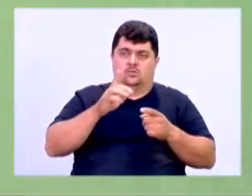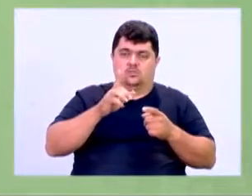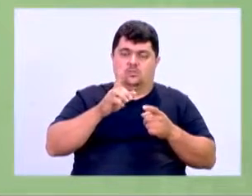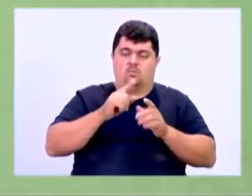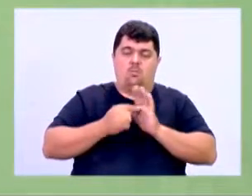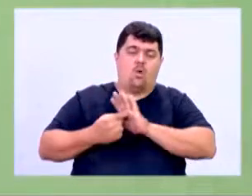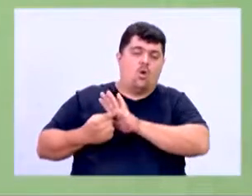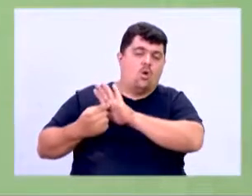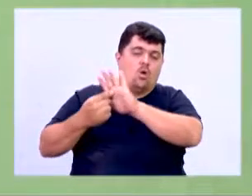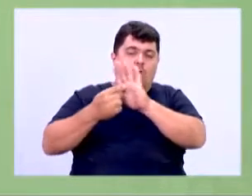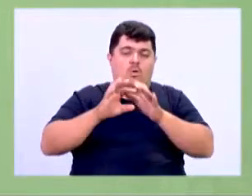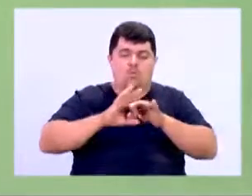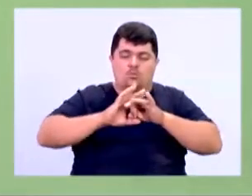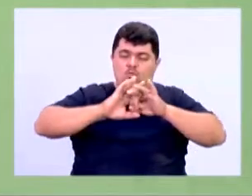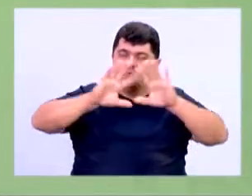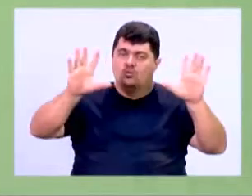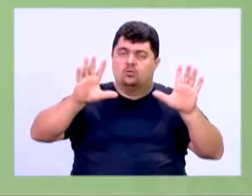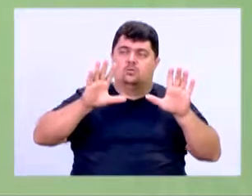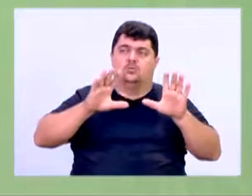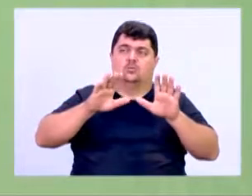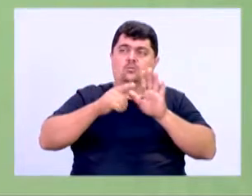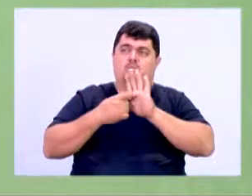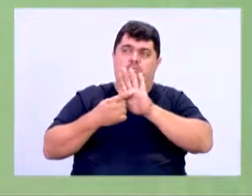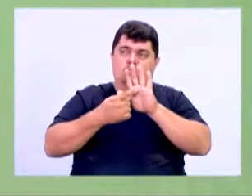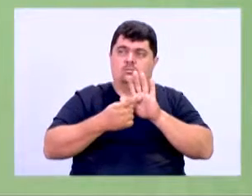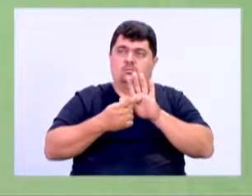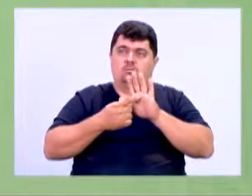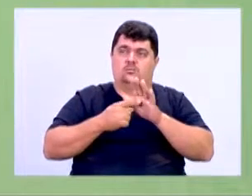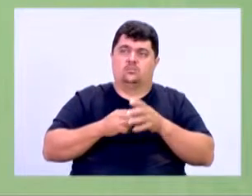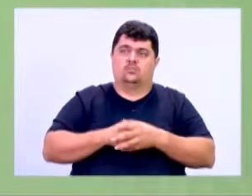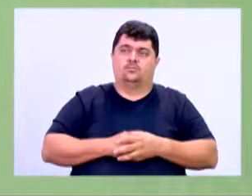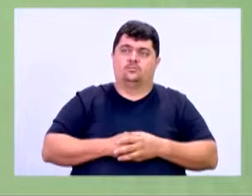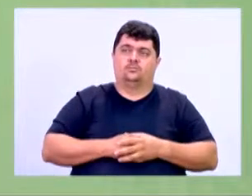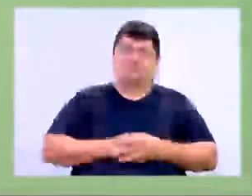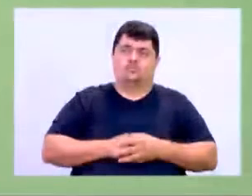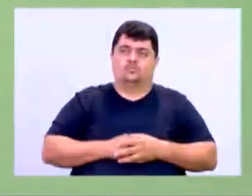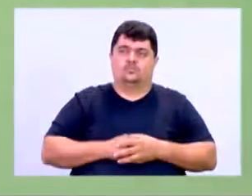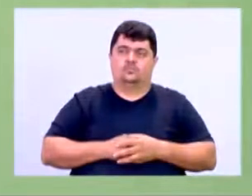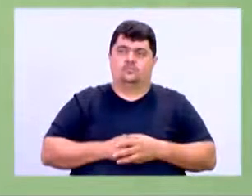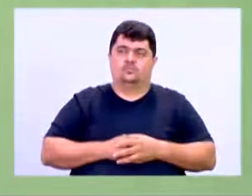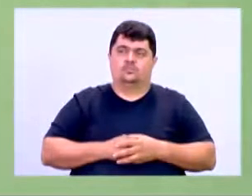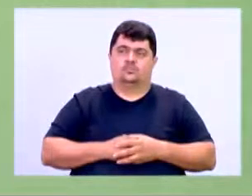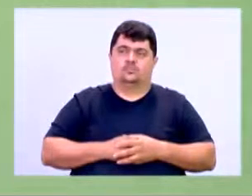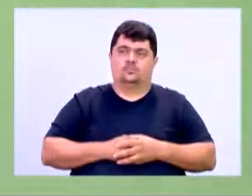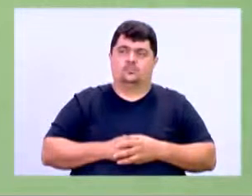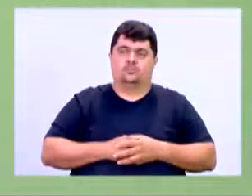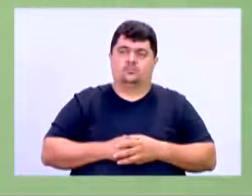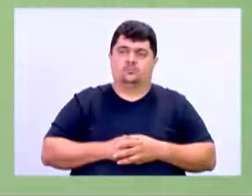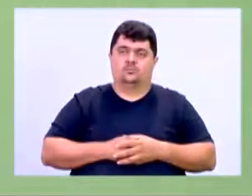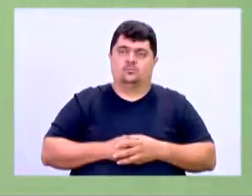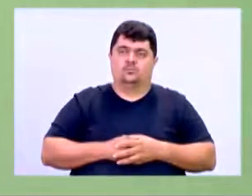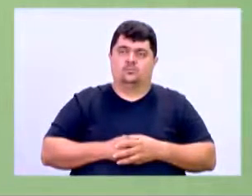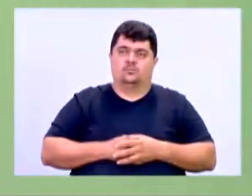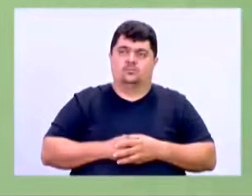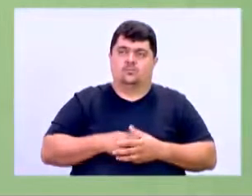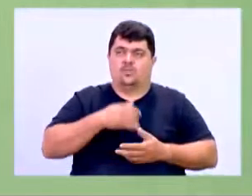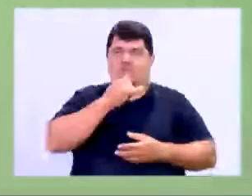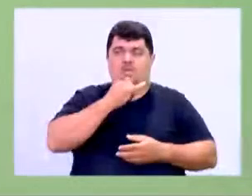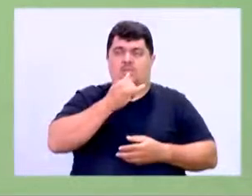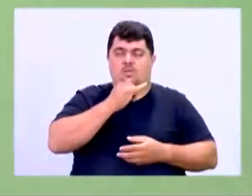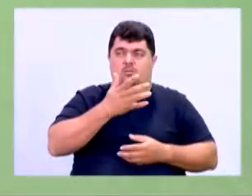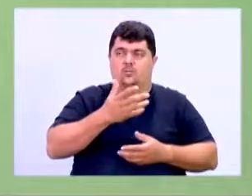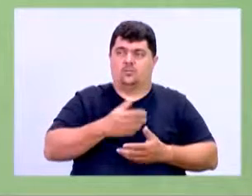enviados de forma aberta. A forma de campo igual a valor, que é o que a gente vai visualizar, aparece na URL. Exemplo